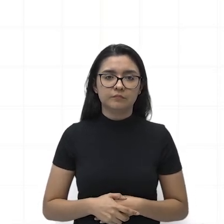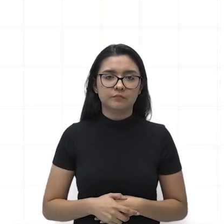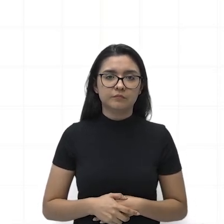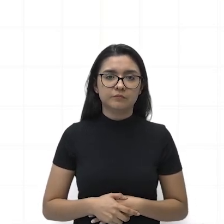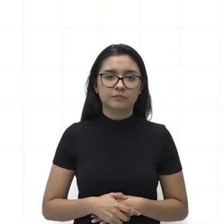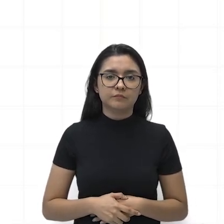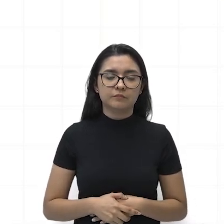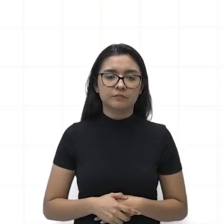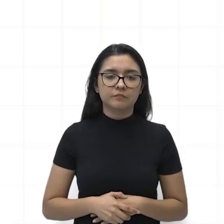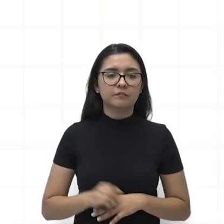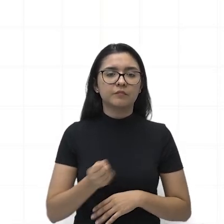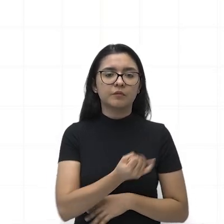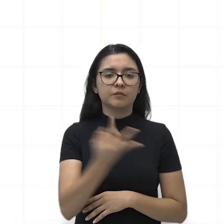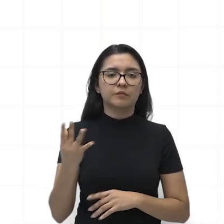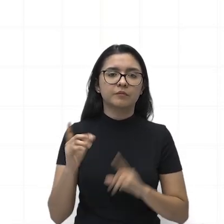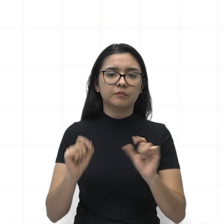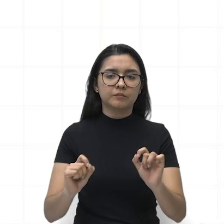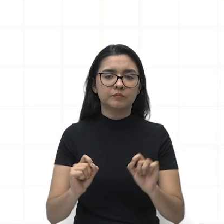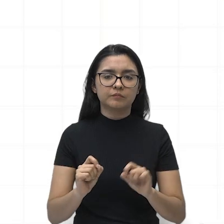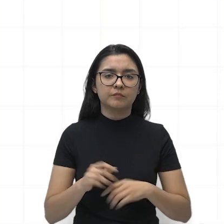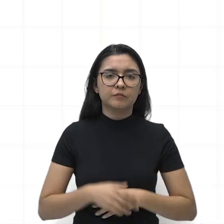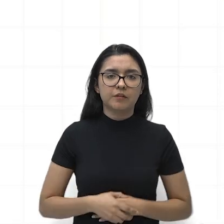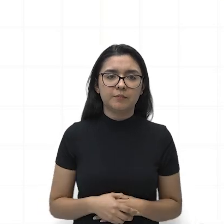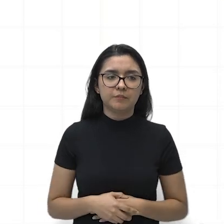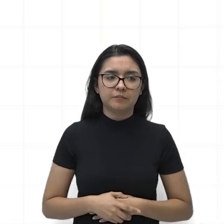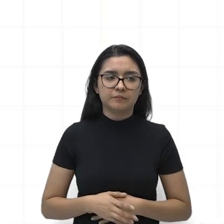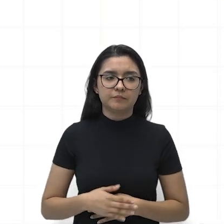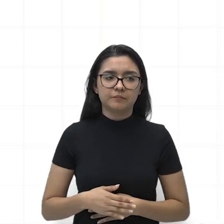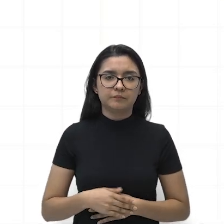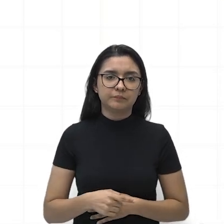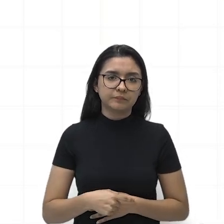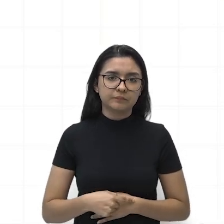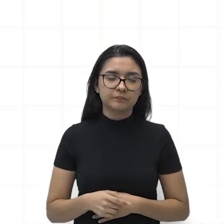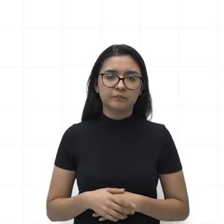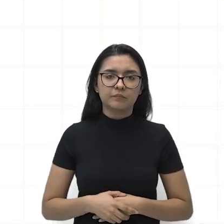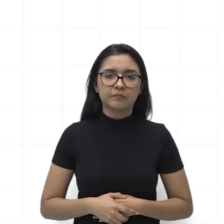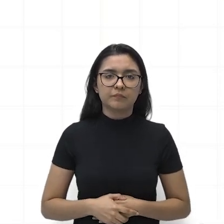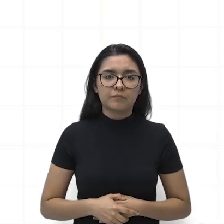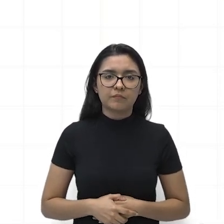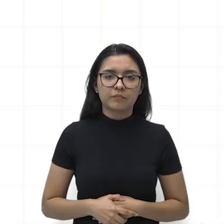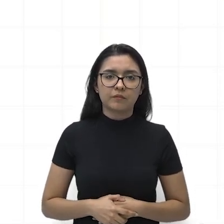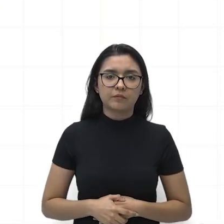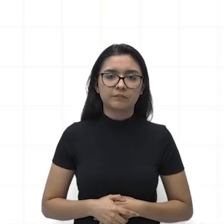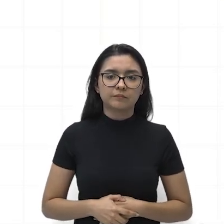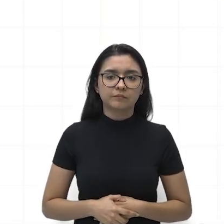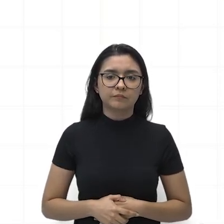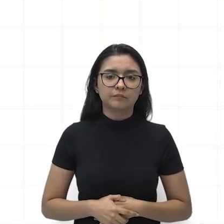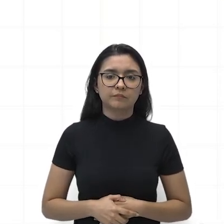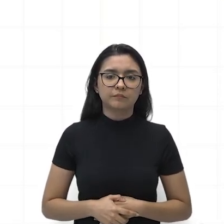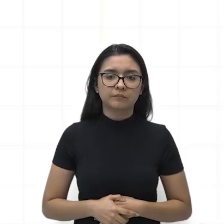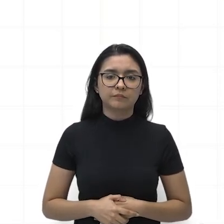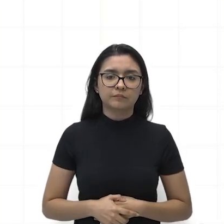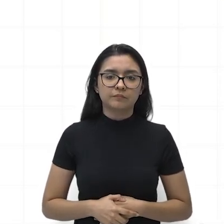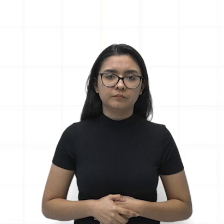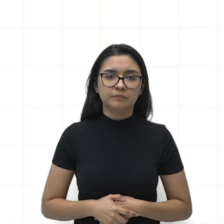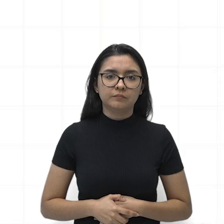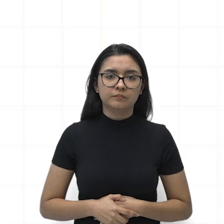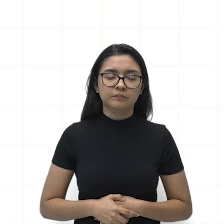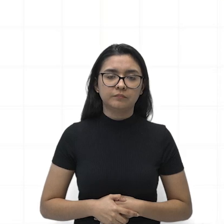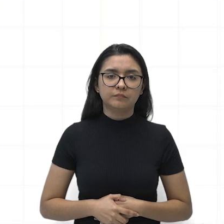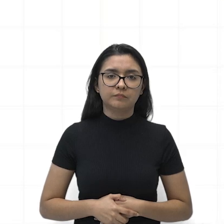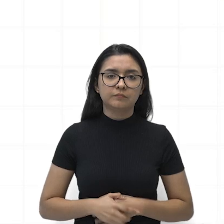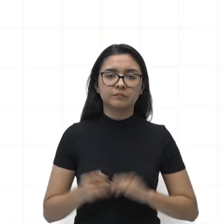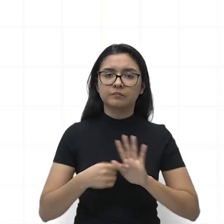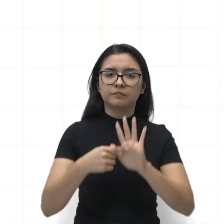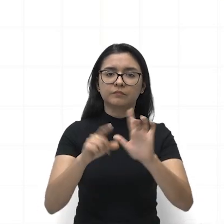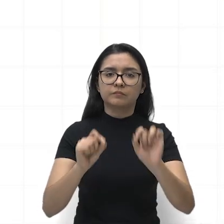saber quantas vezes 3/8 cabe em 3/4. Vamos considerar a figura abaixo de um inteiro e